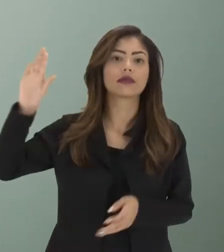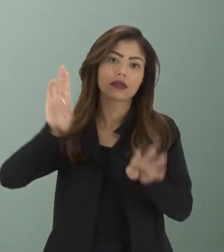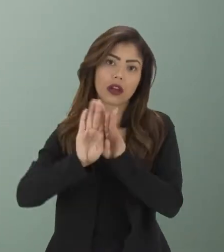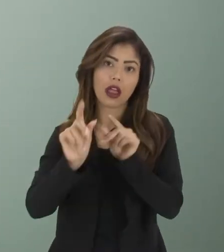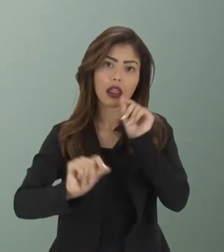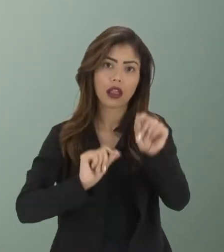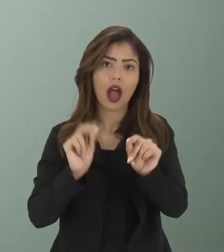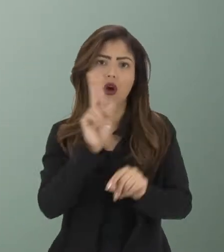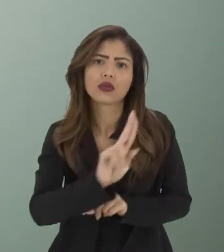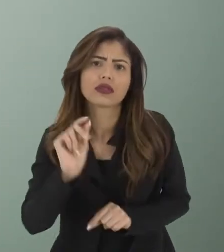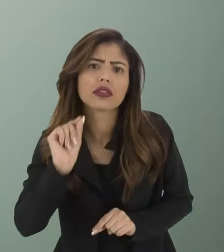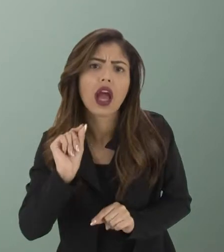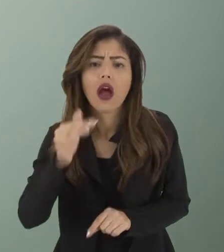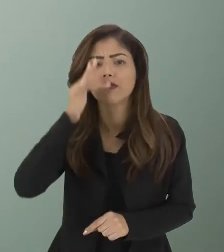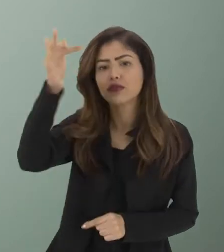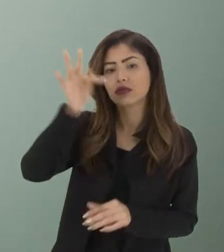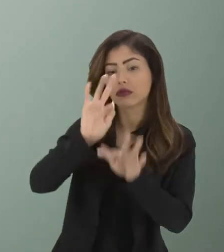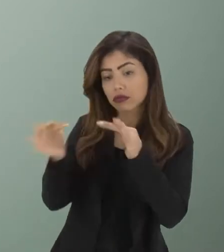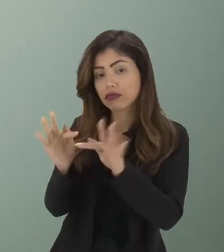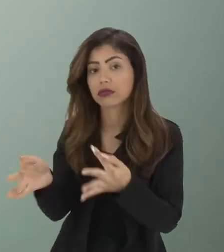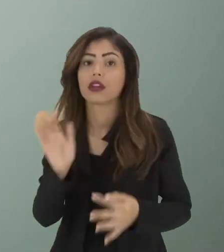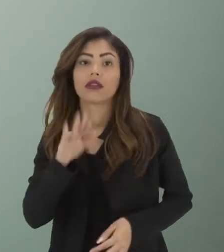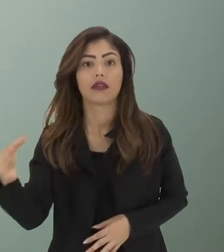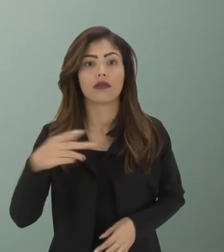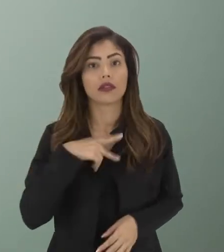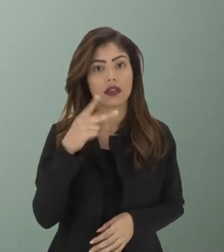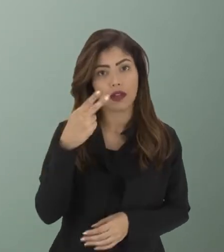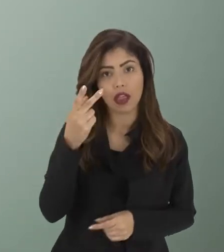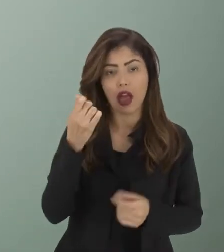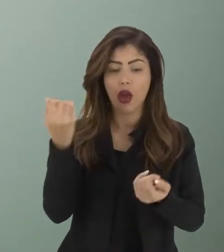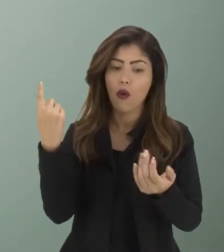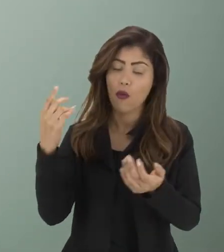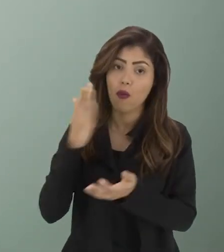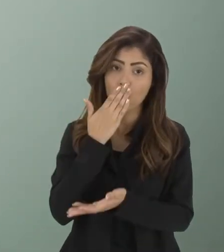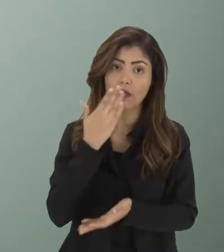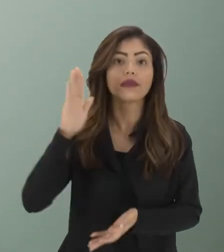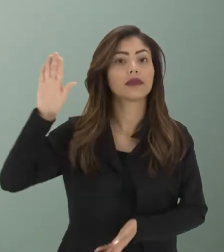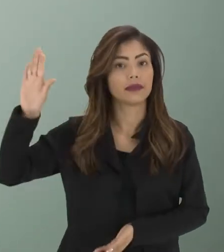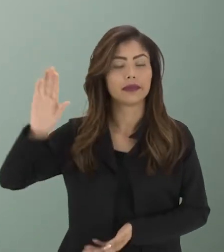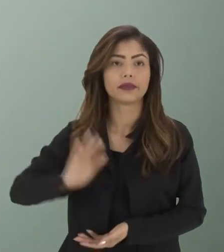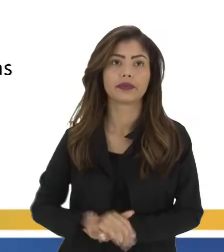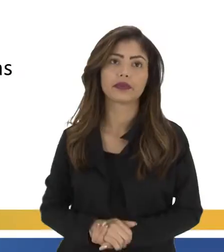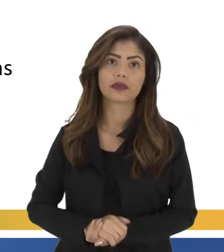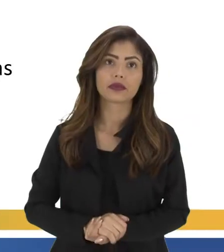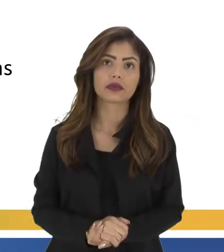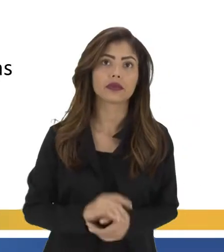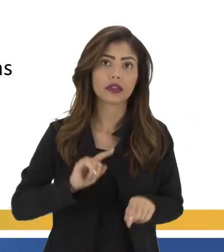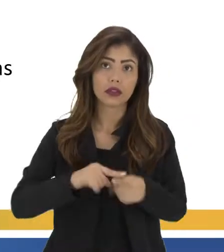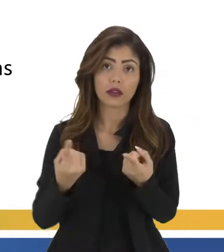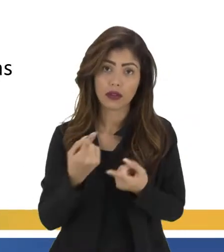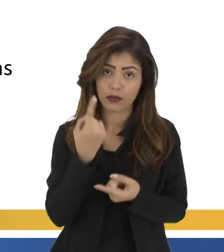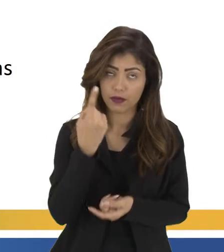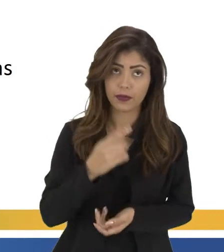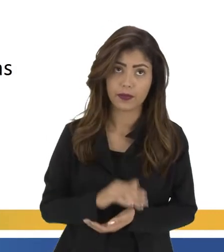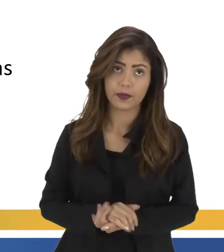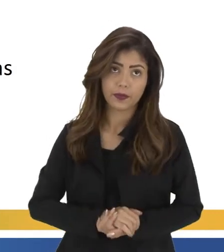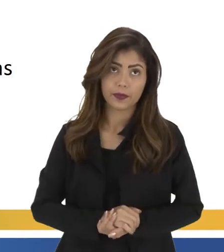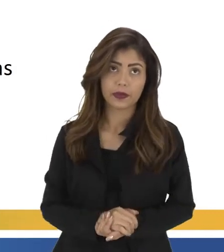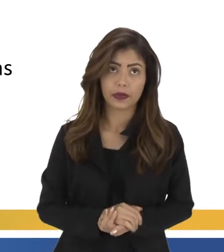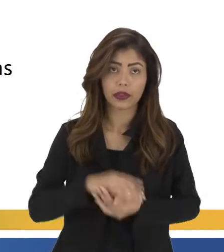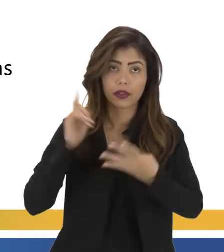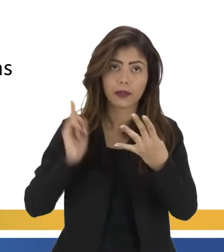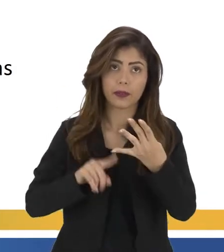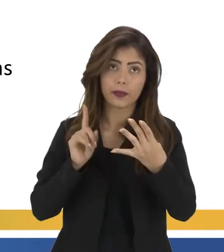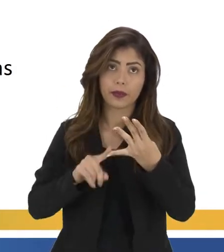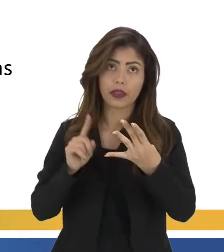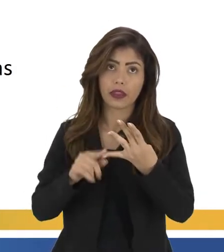também o futuro simples, tá? Quando você quiser fazer uma promessa. Mais um caso aqui,